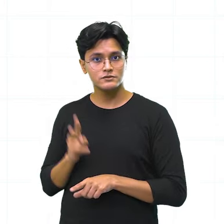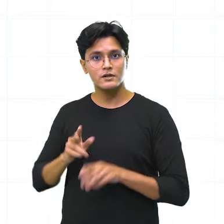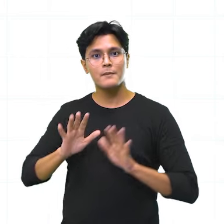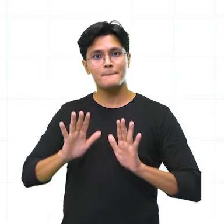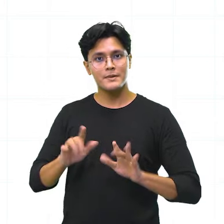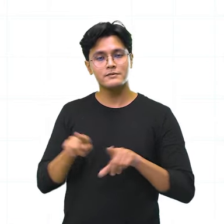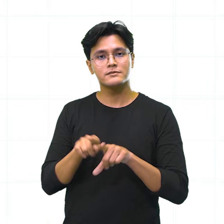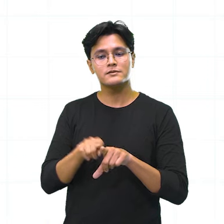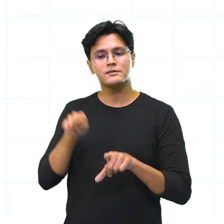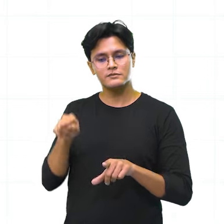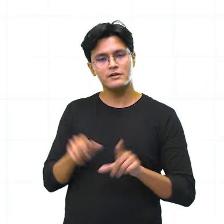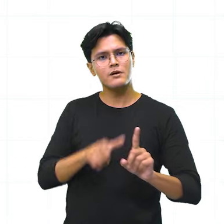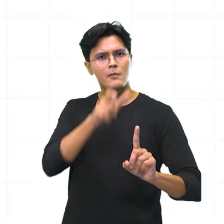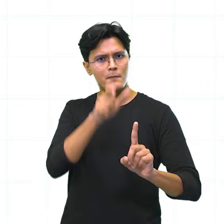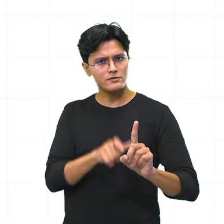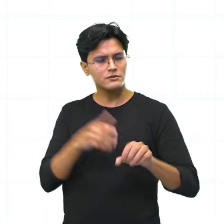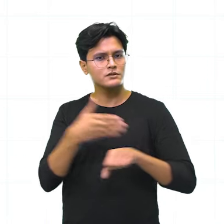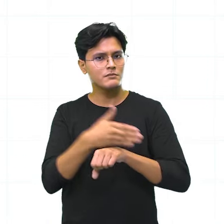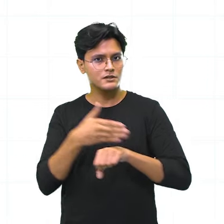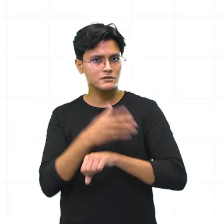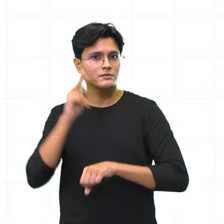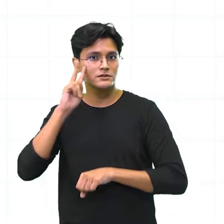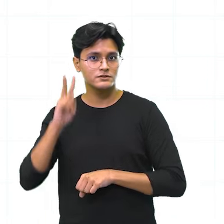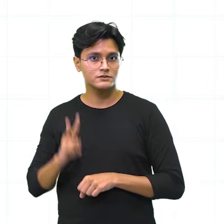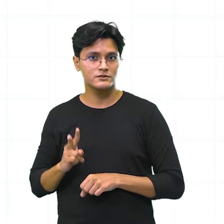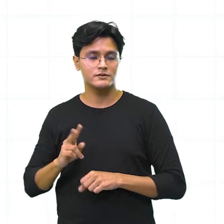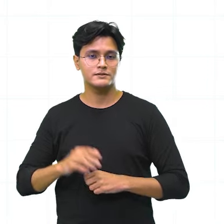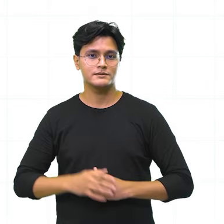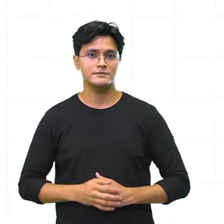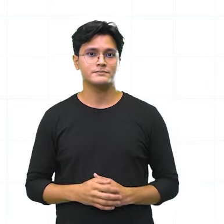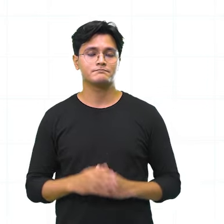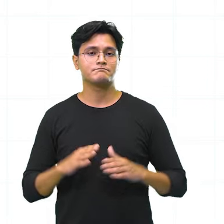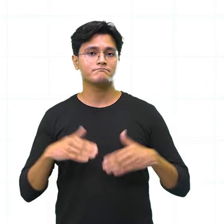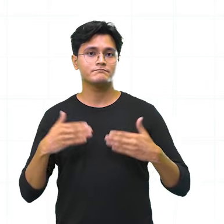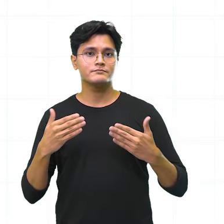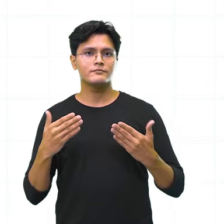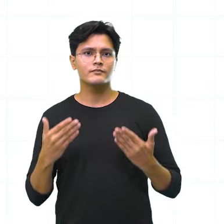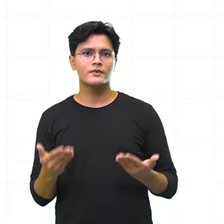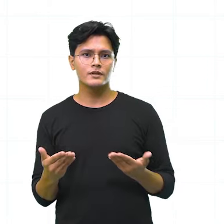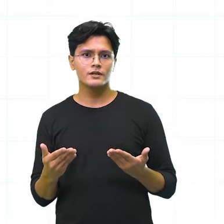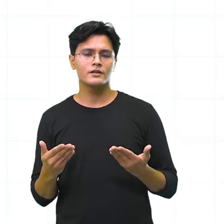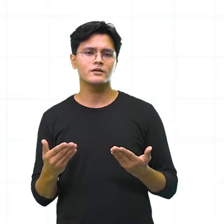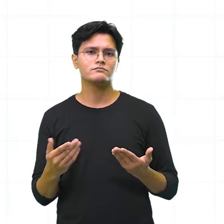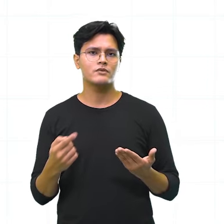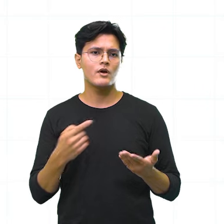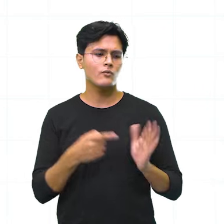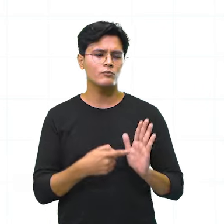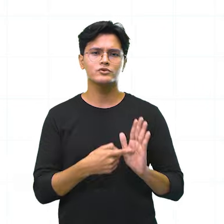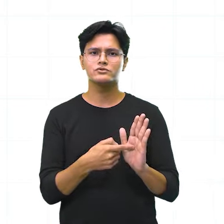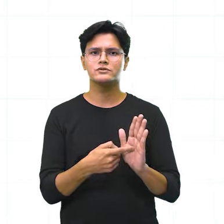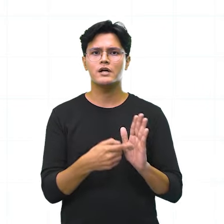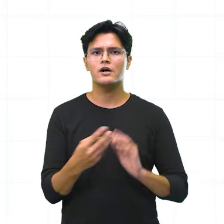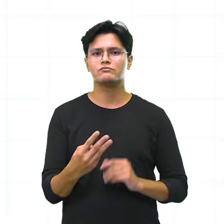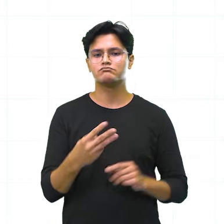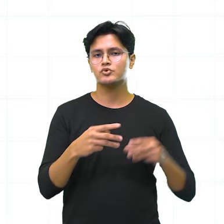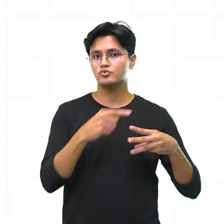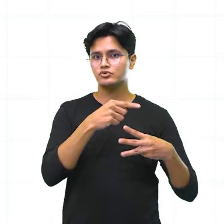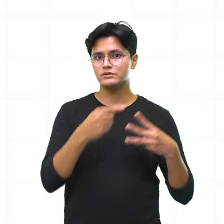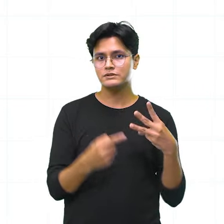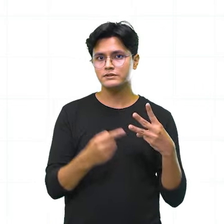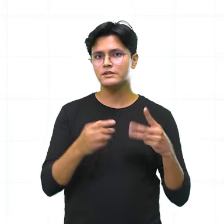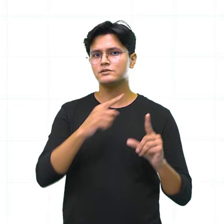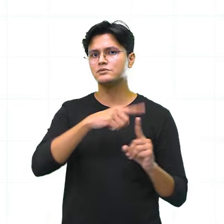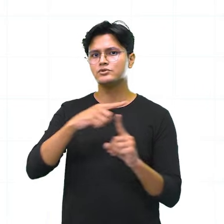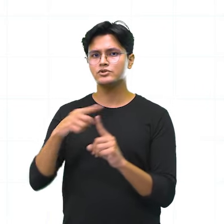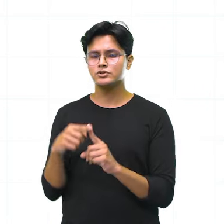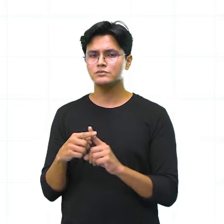ser um personagem também dessa narrativa. Ok? Então, por que eu trouxe esses 3, trouxe o narrador e